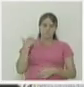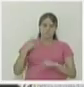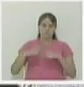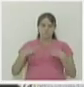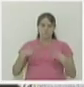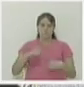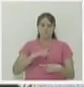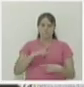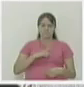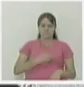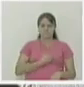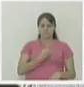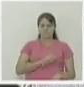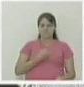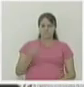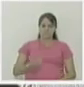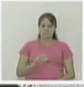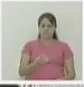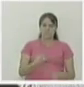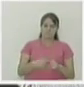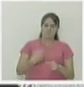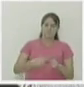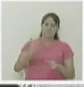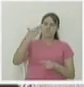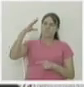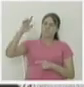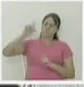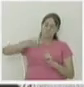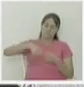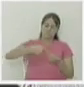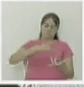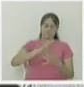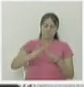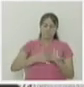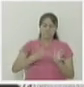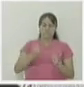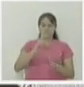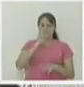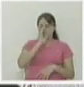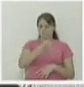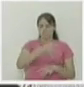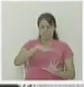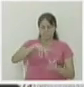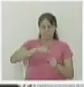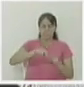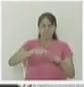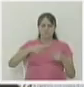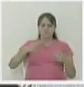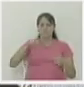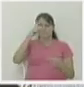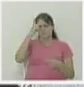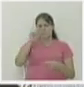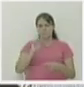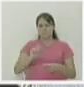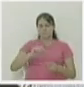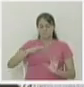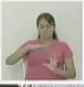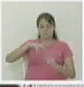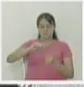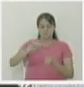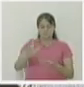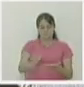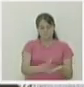Deus enviou o seu Filho ao mundo, não para condenar o mundo, mas para que o mundo seja salvo por